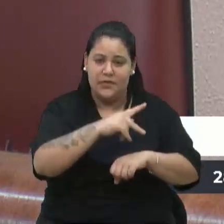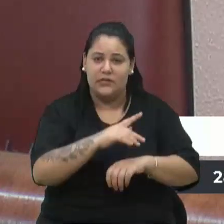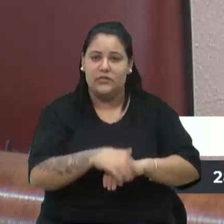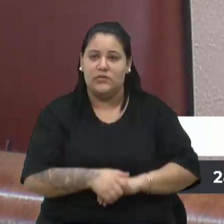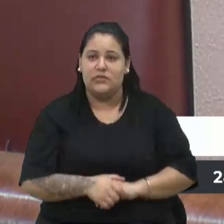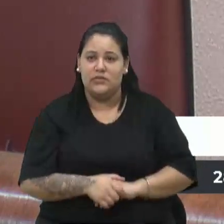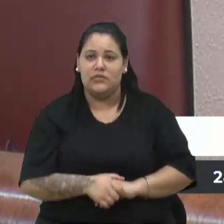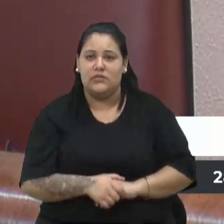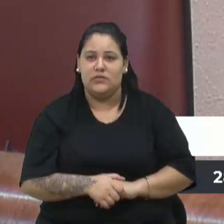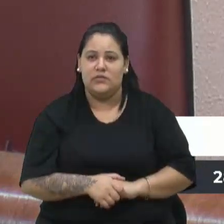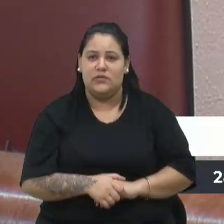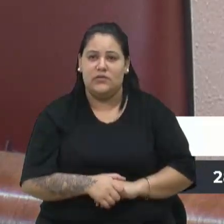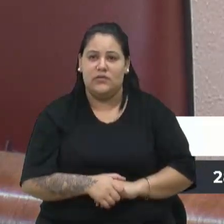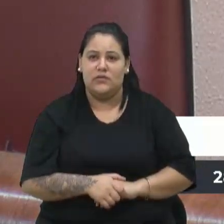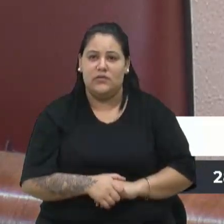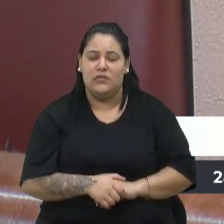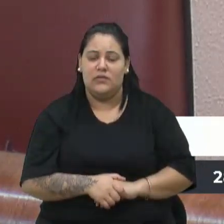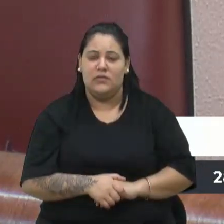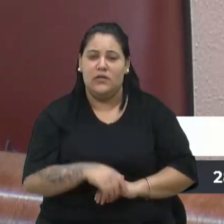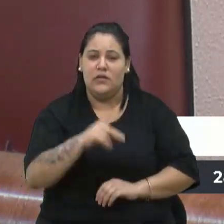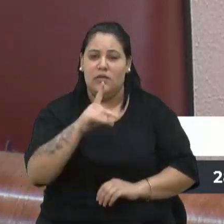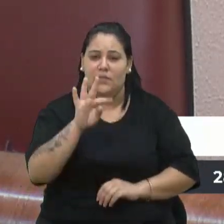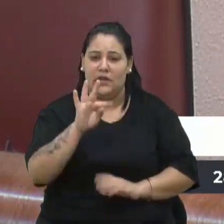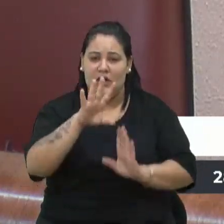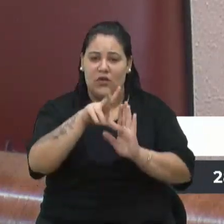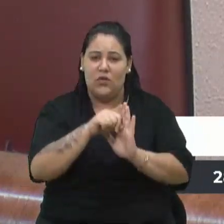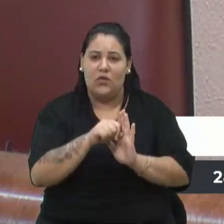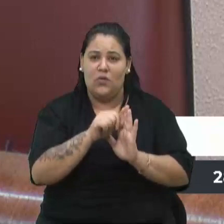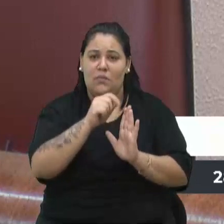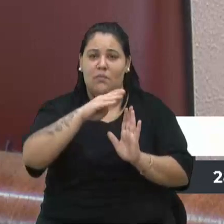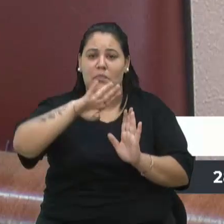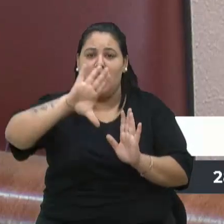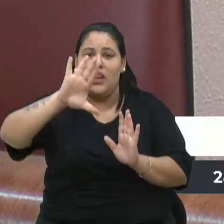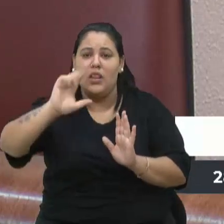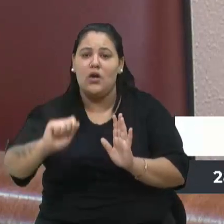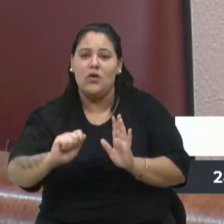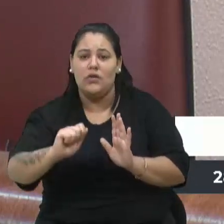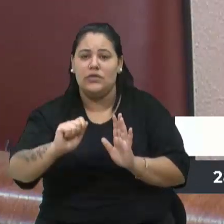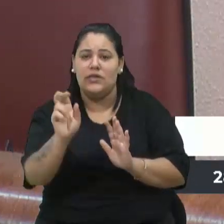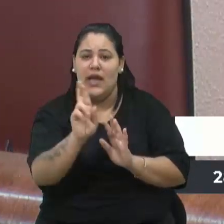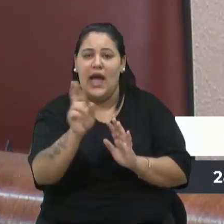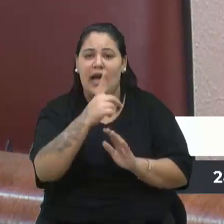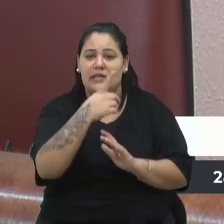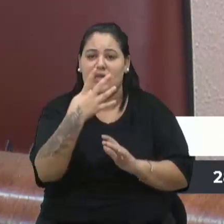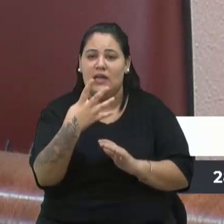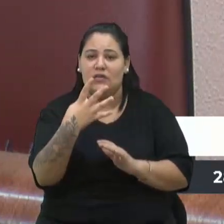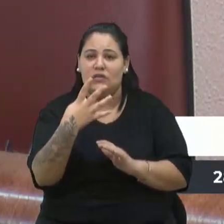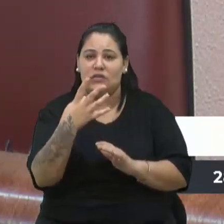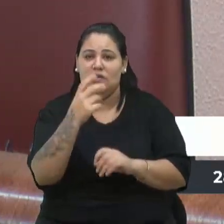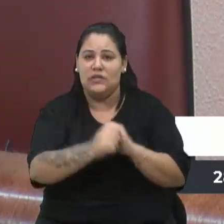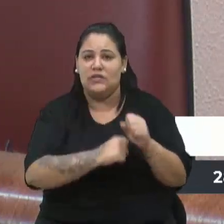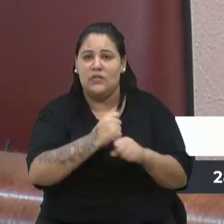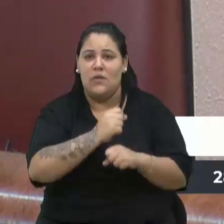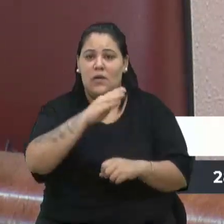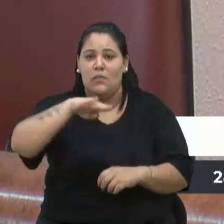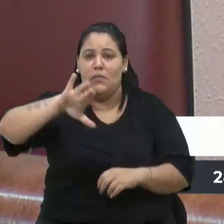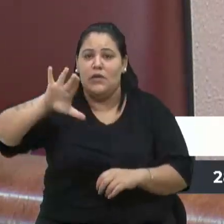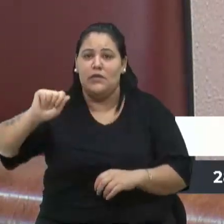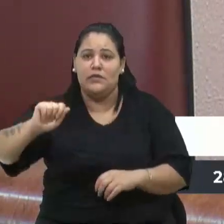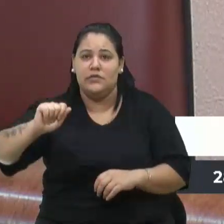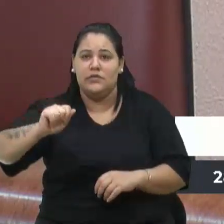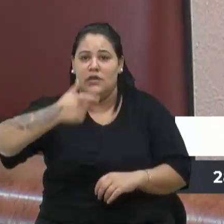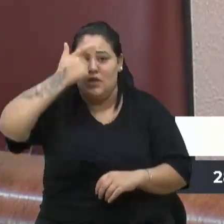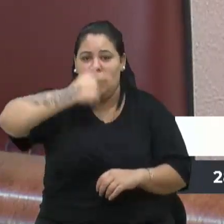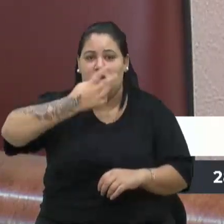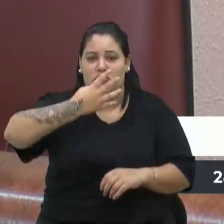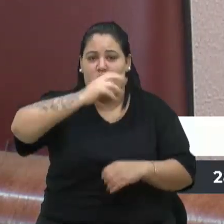fiasqueira, agora chega, para. O PT roubou bilhões de reais em 14 anos. Bilhões! E acho que em 4 anos